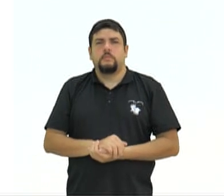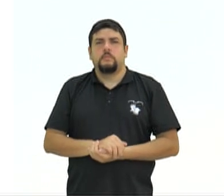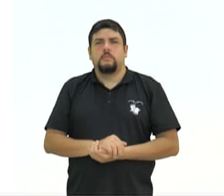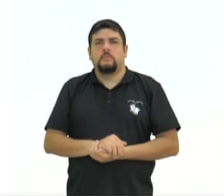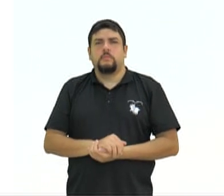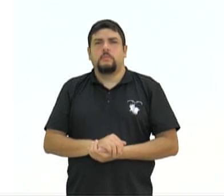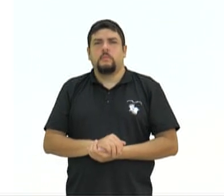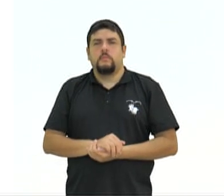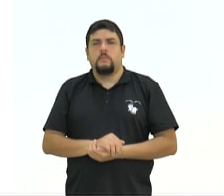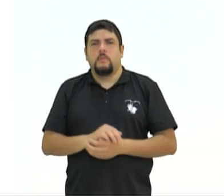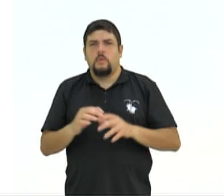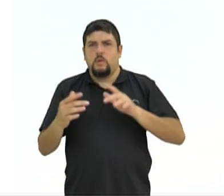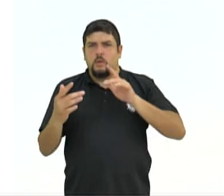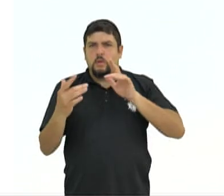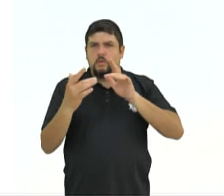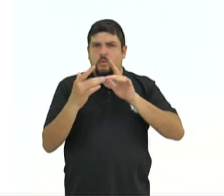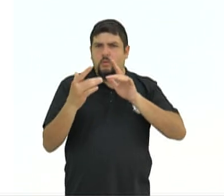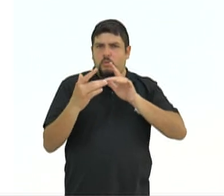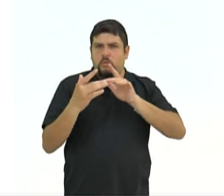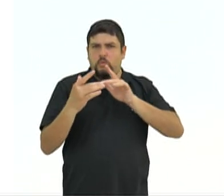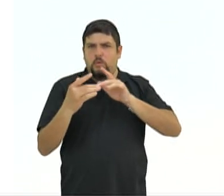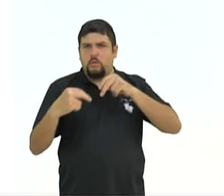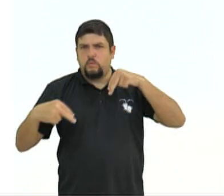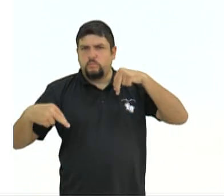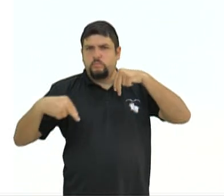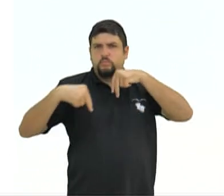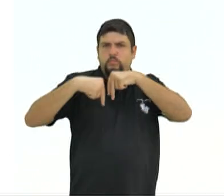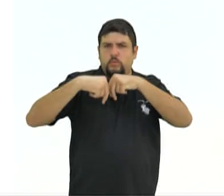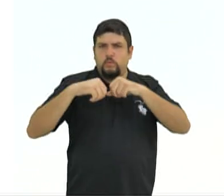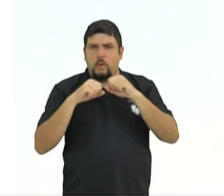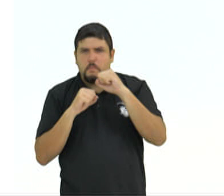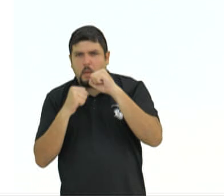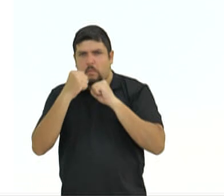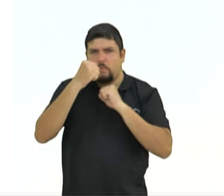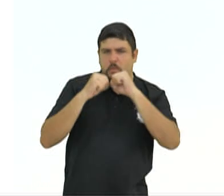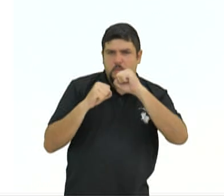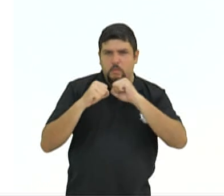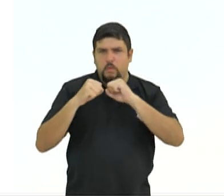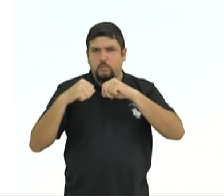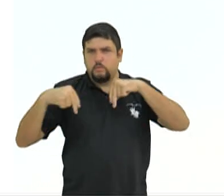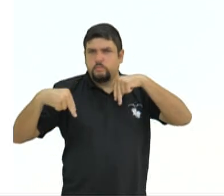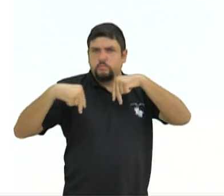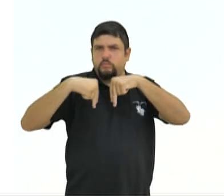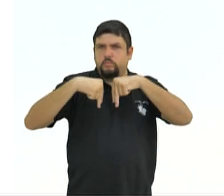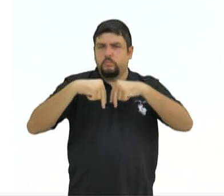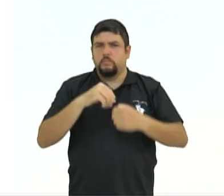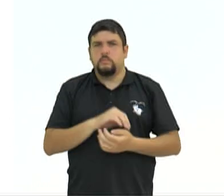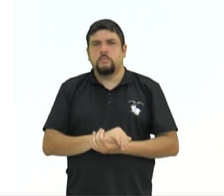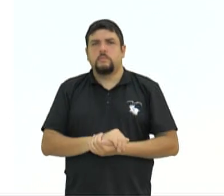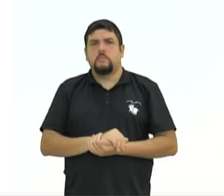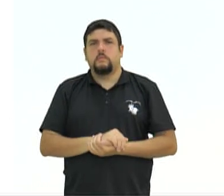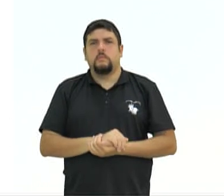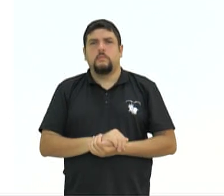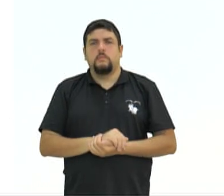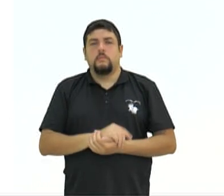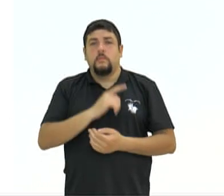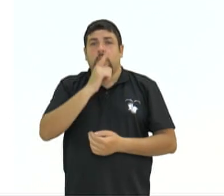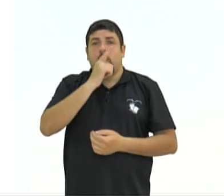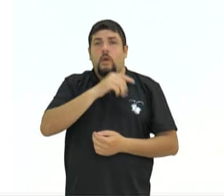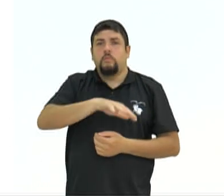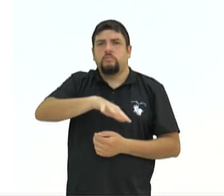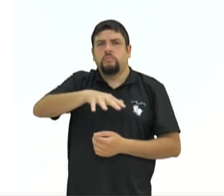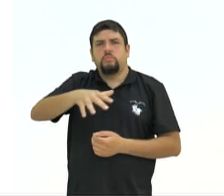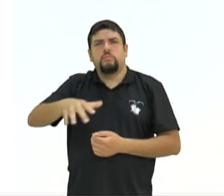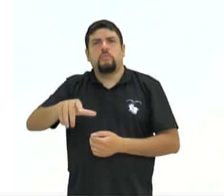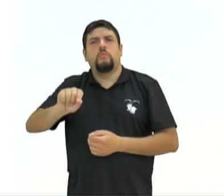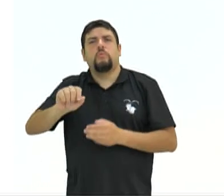o boxeio, o boxe, que é contato físico bastante próximo. E deporte náutico, temos